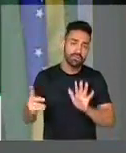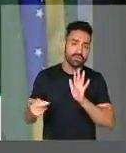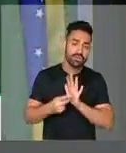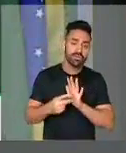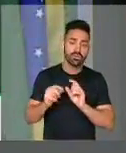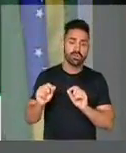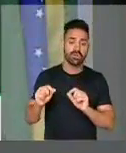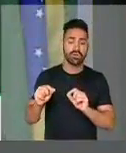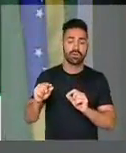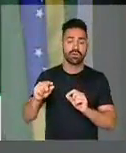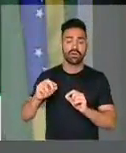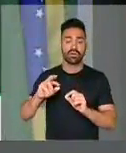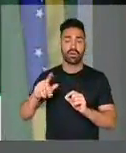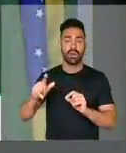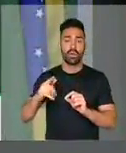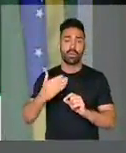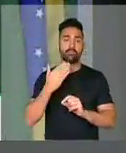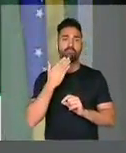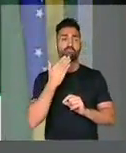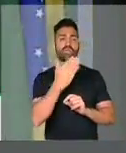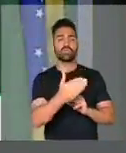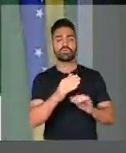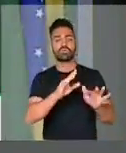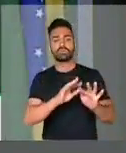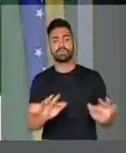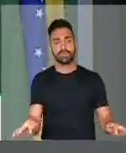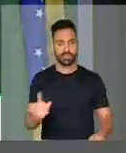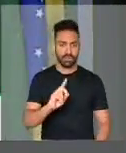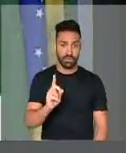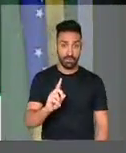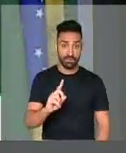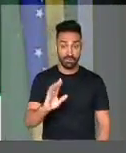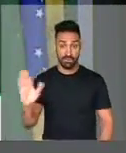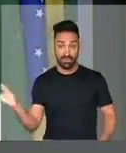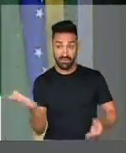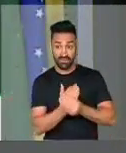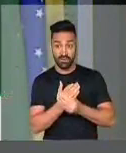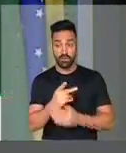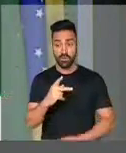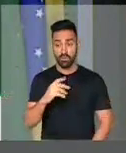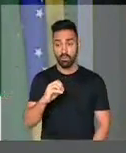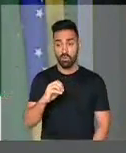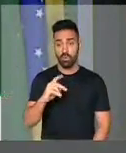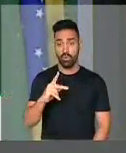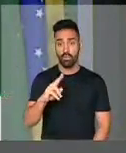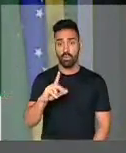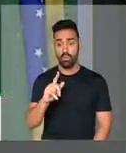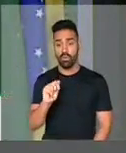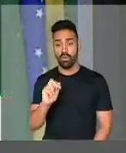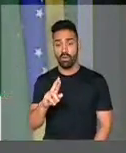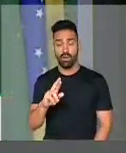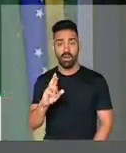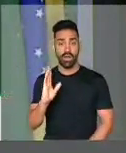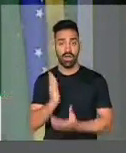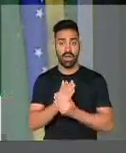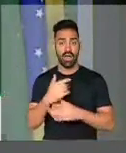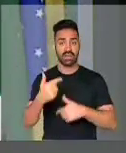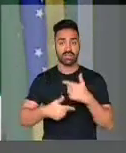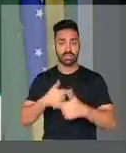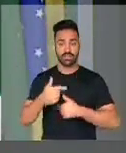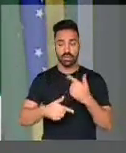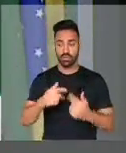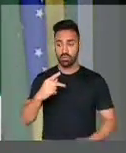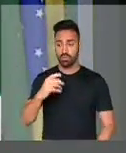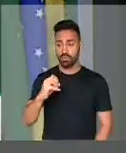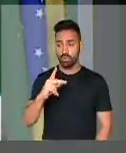uma solicitação de informação qualquer. Ele entrou com ação popular. Ação popular, sabe o